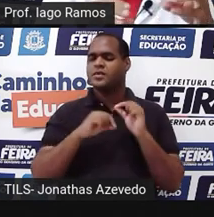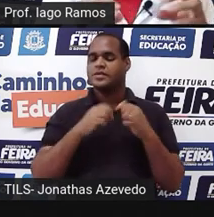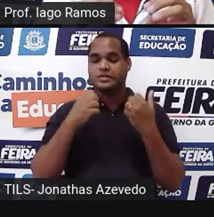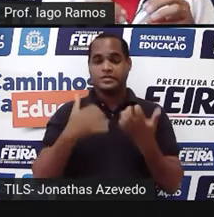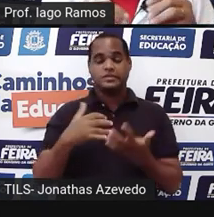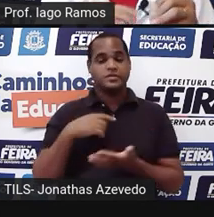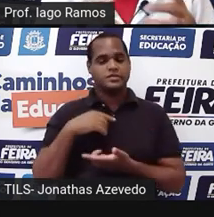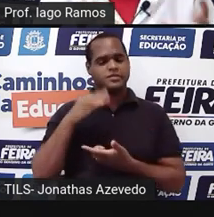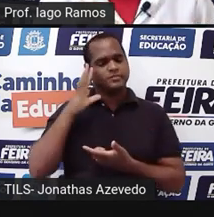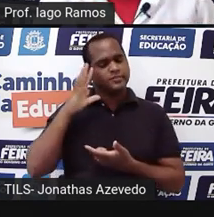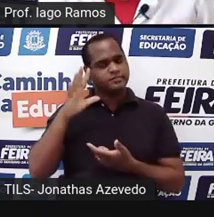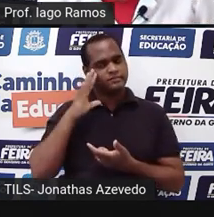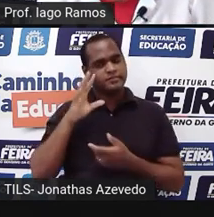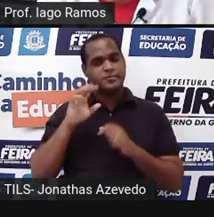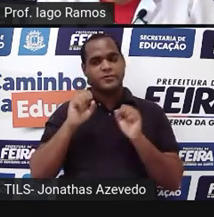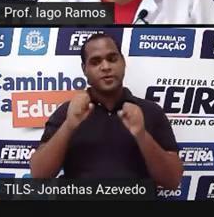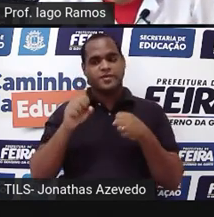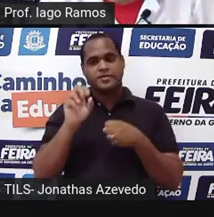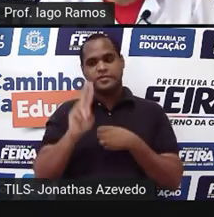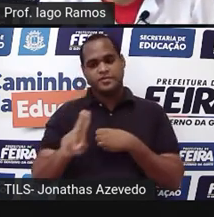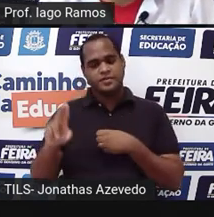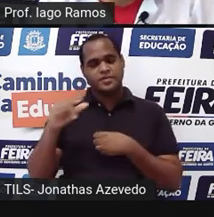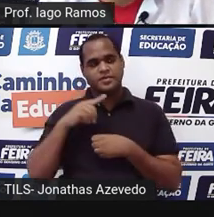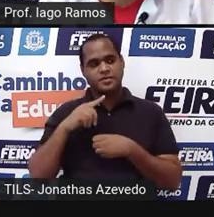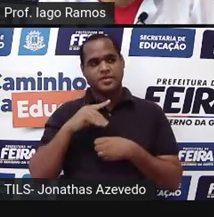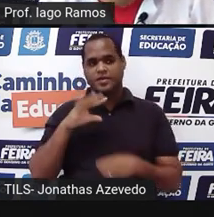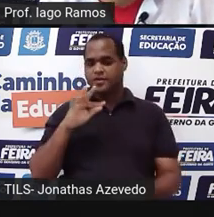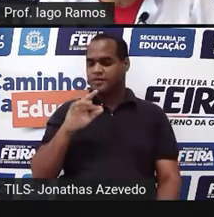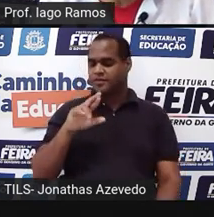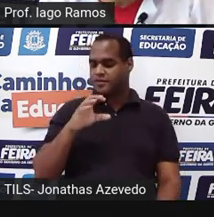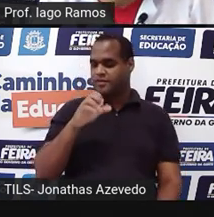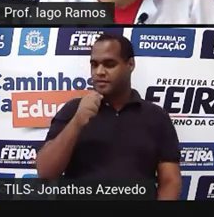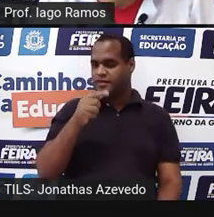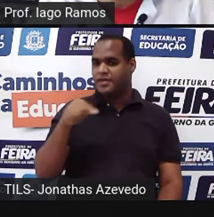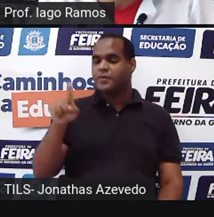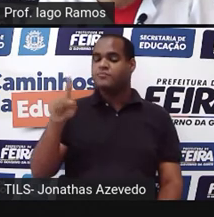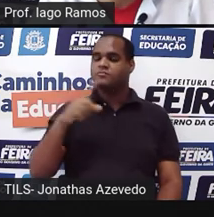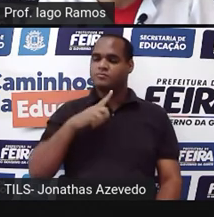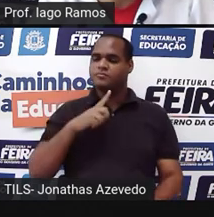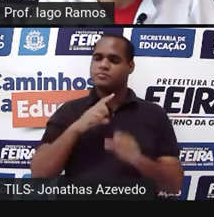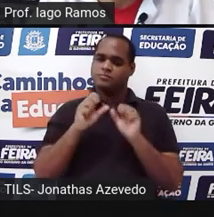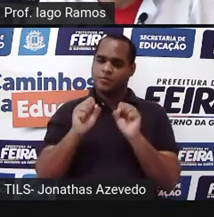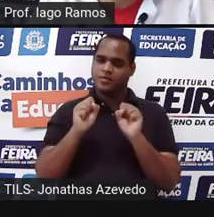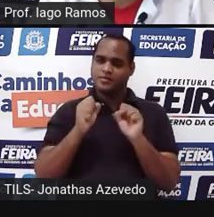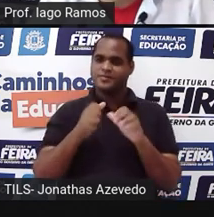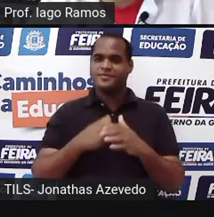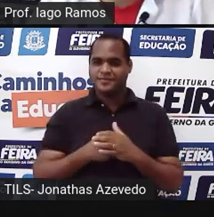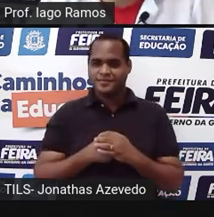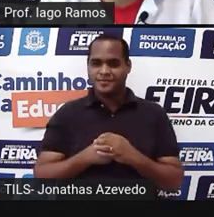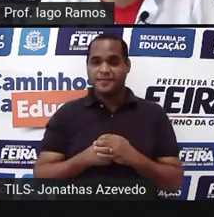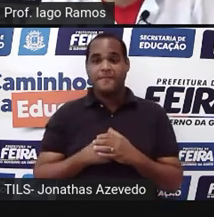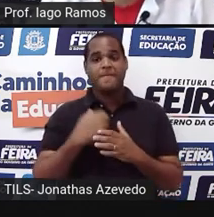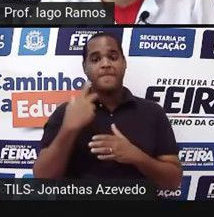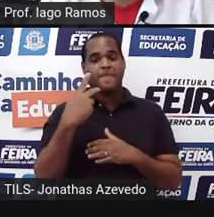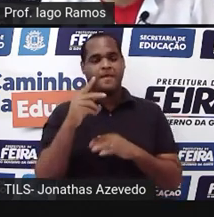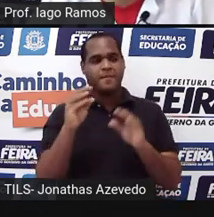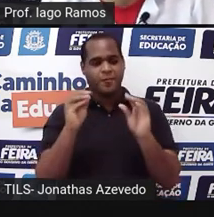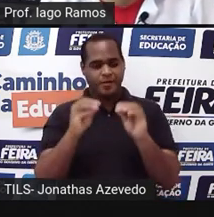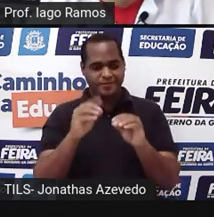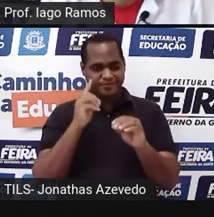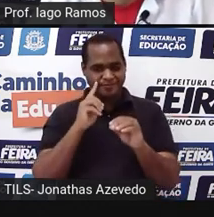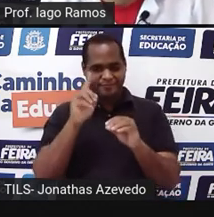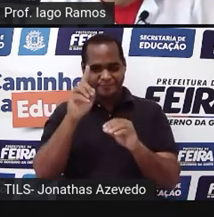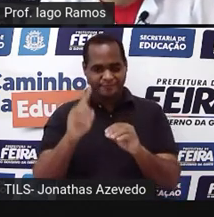eu penso, né, em usar frações, tá bom? Então, colocando ali os